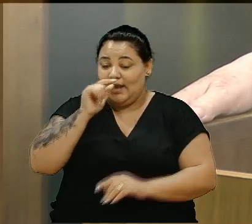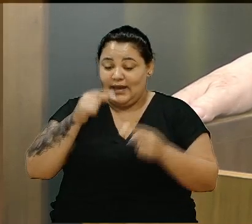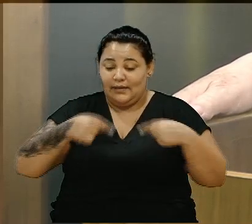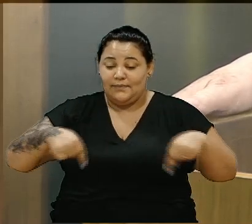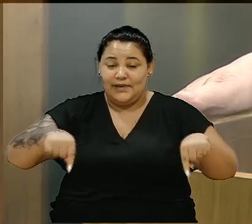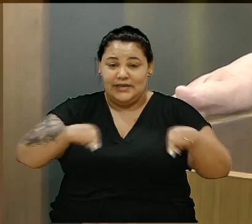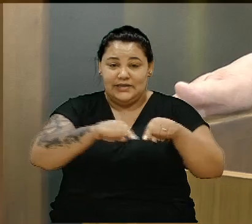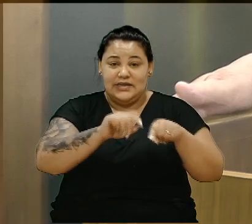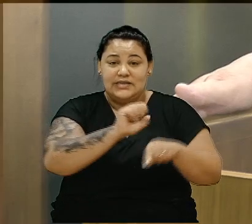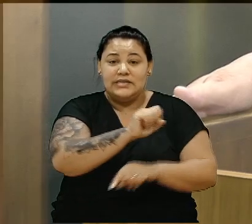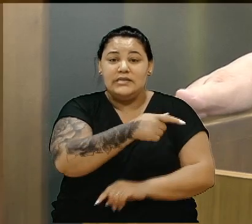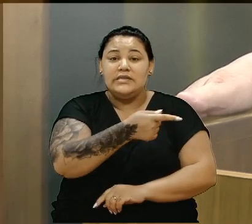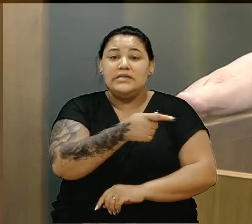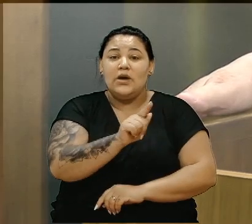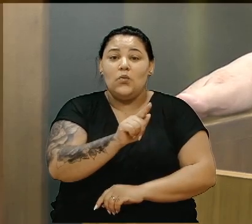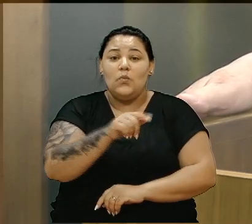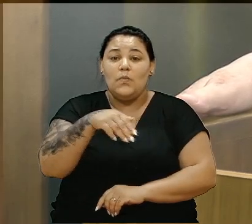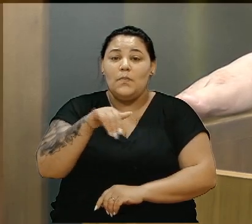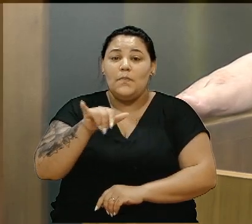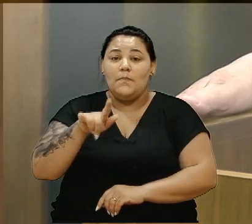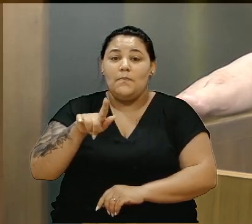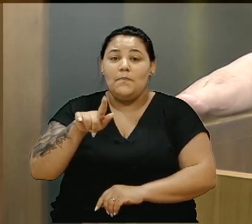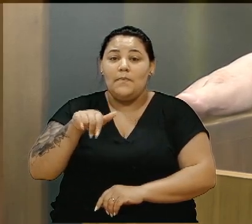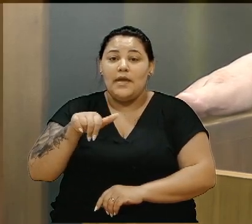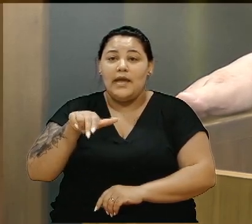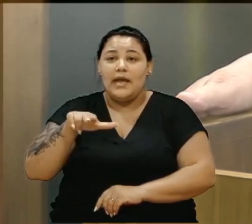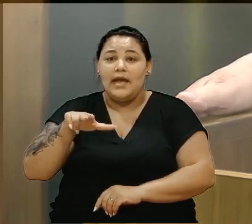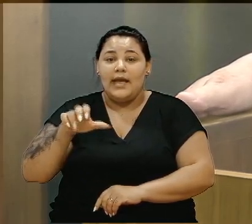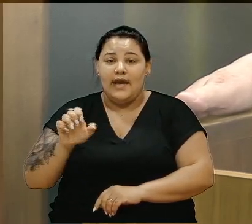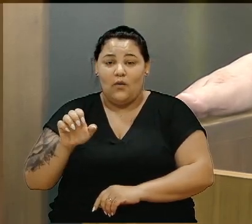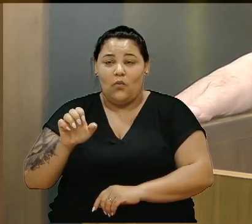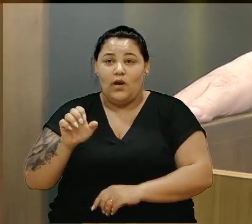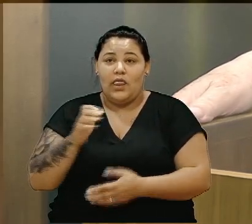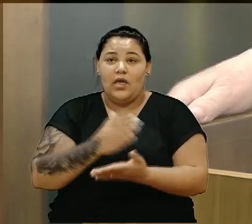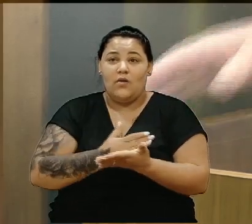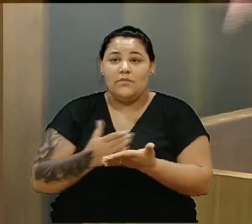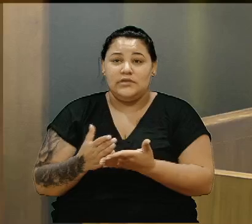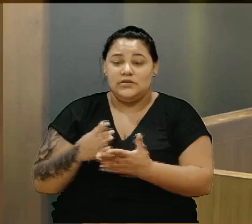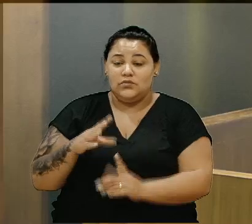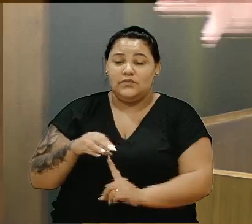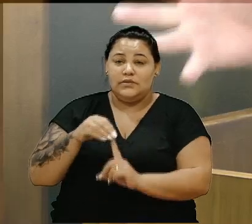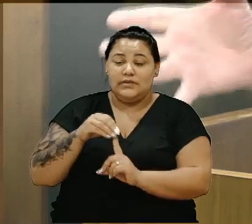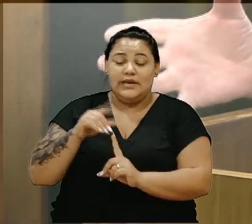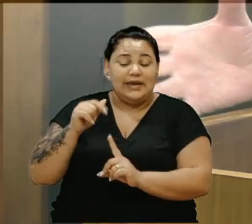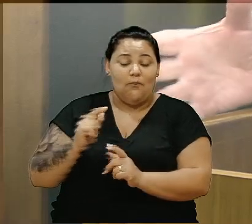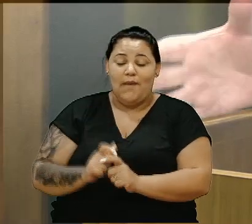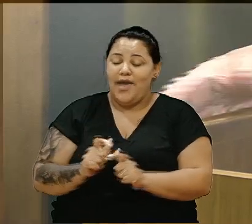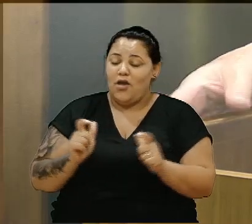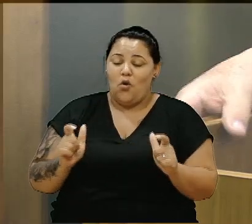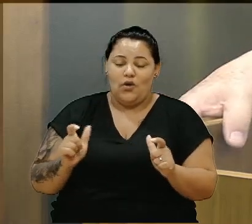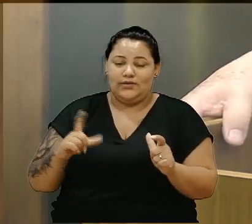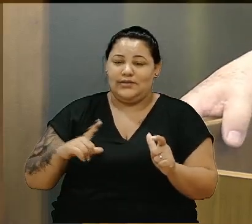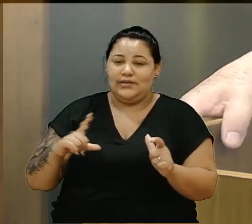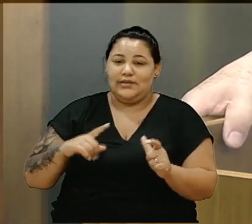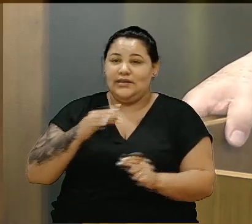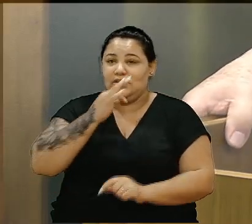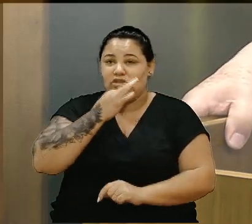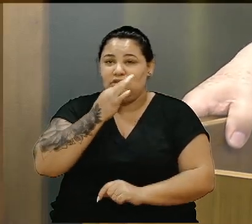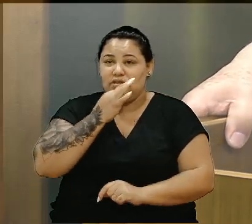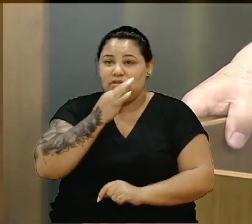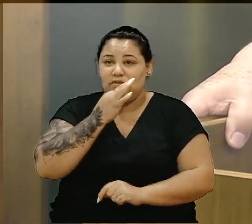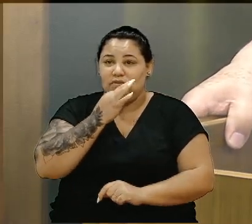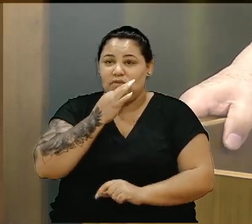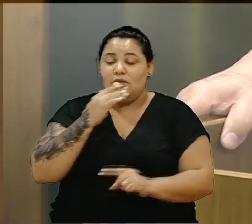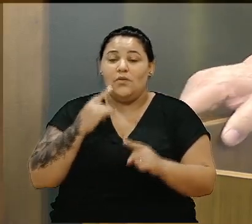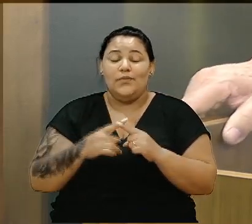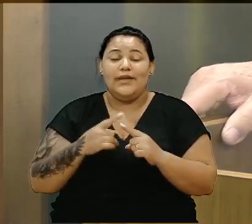ela passasse a se constituir no principal piscinão de Caxias. Ele é o maior piscinão de Caxias. Por que ela é o maior